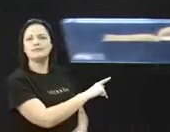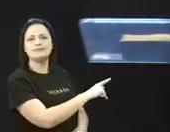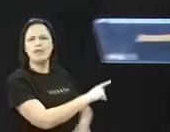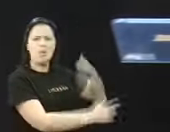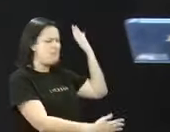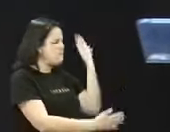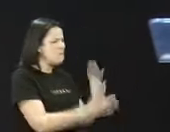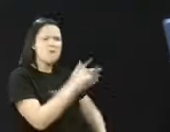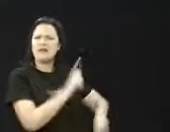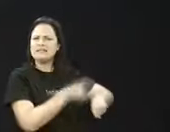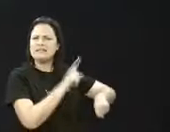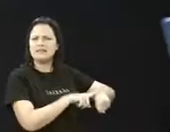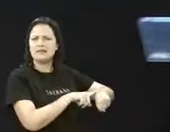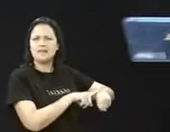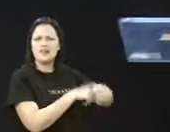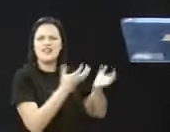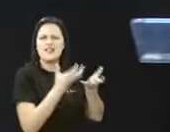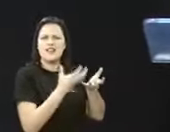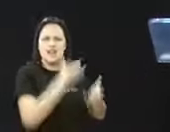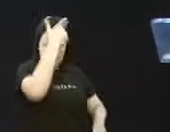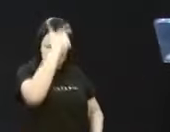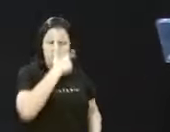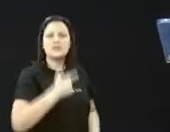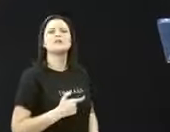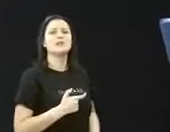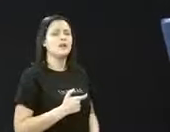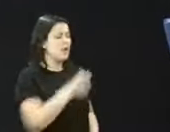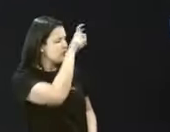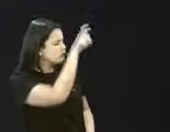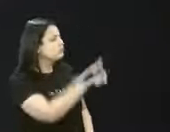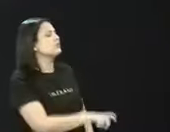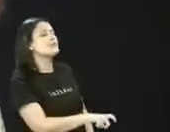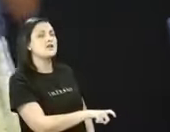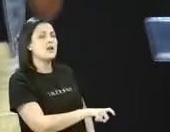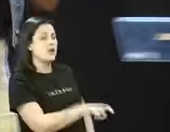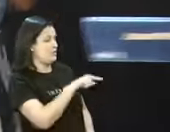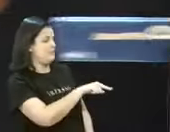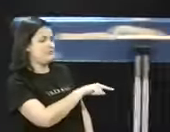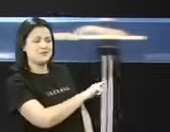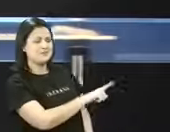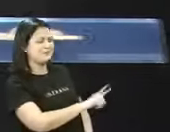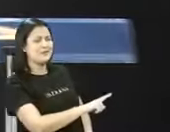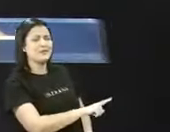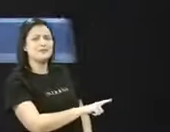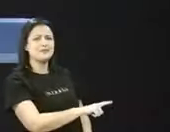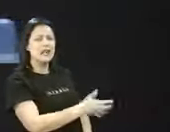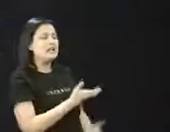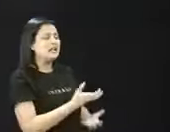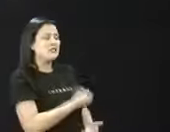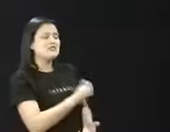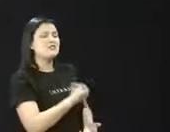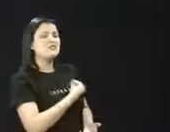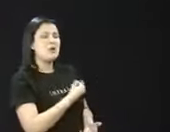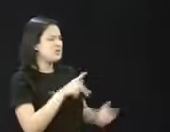perca tempo querendo ser o que você não é, querendo ter o que não é teu, querendo viver o que não é para você,